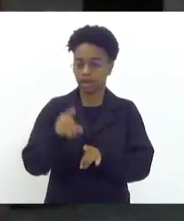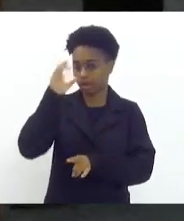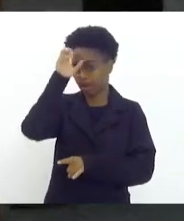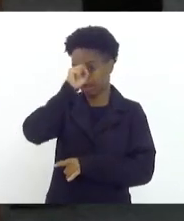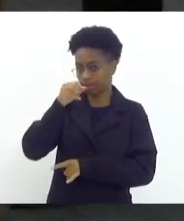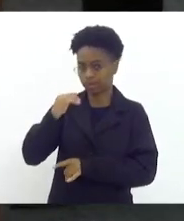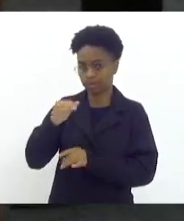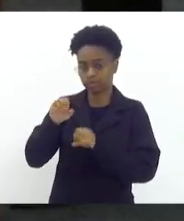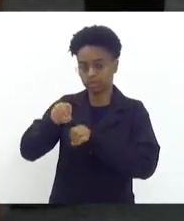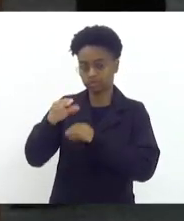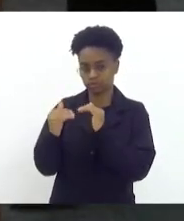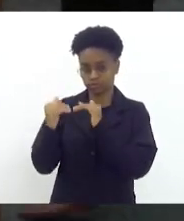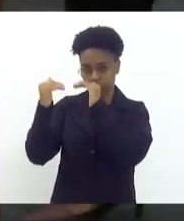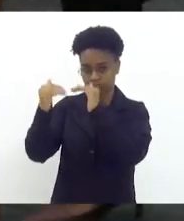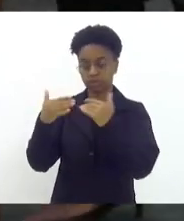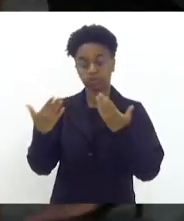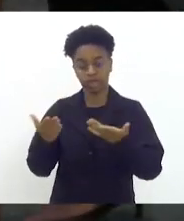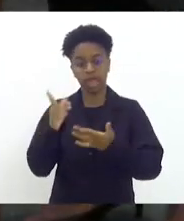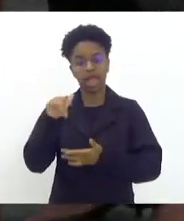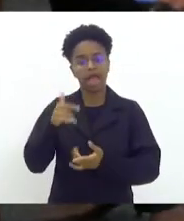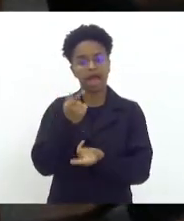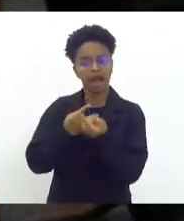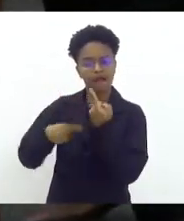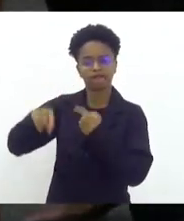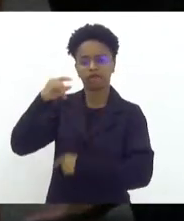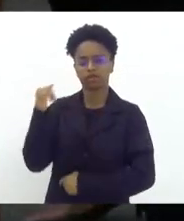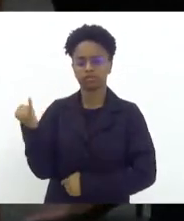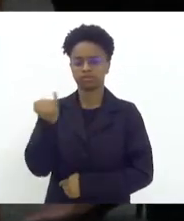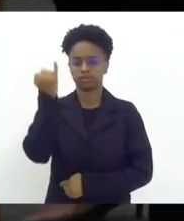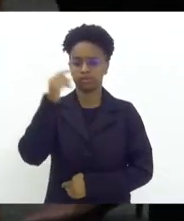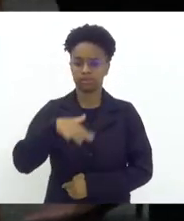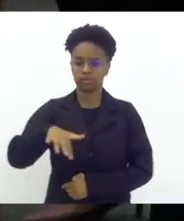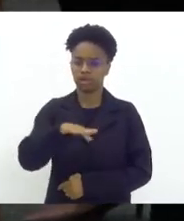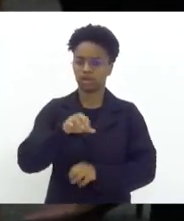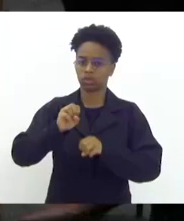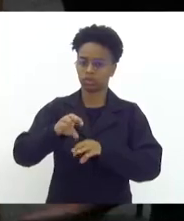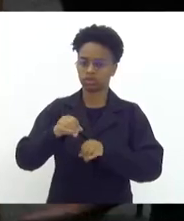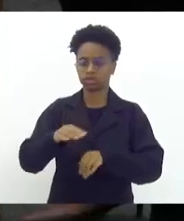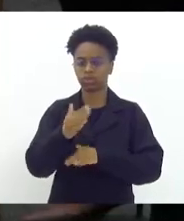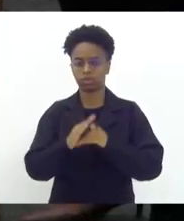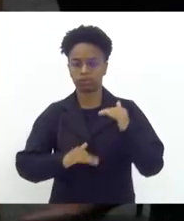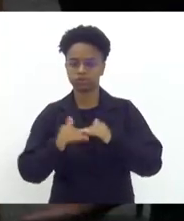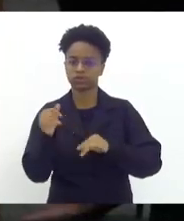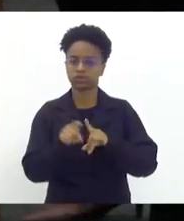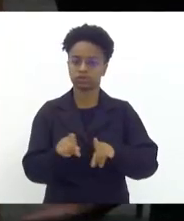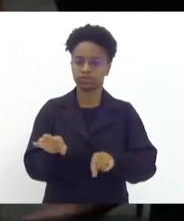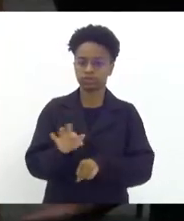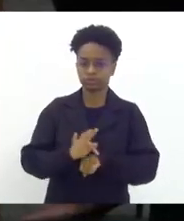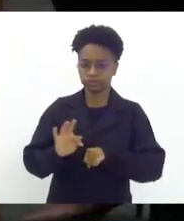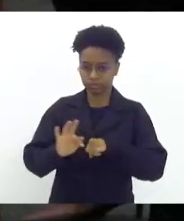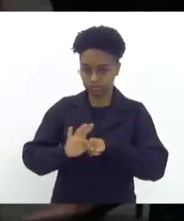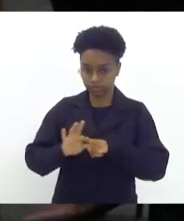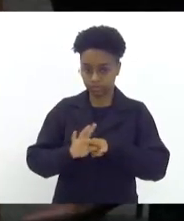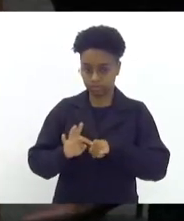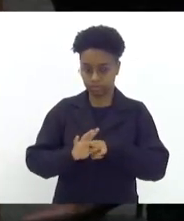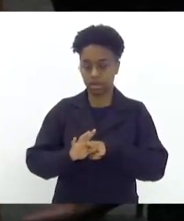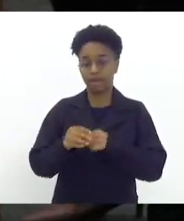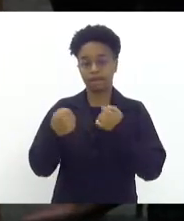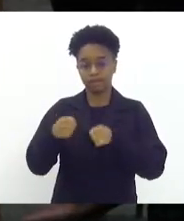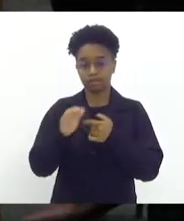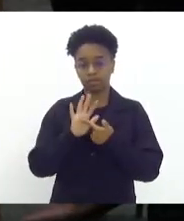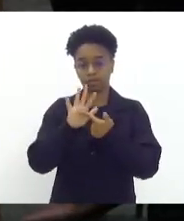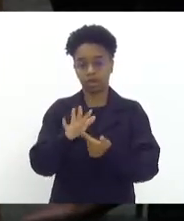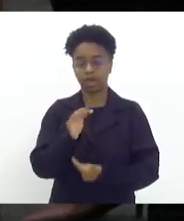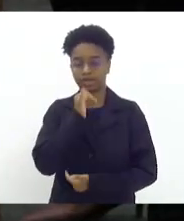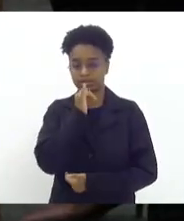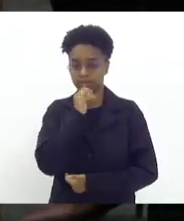aprendizado no ensino superior então é um avanço muito importante né para educação profissional e tecnológica que deveria servir de exemplo para